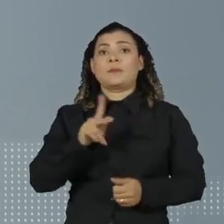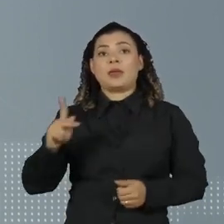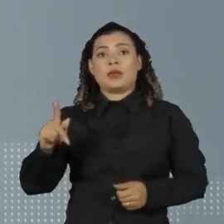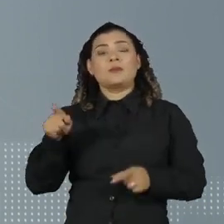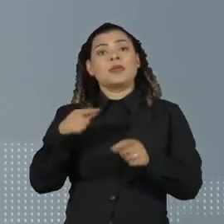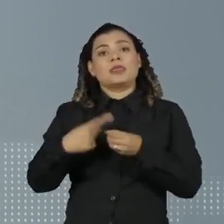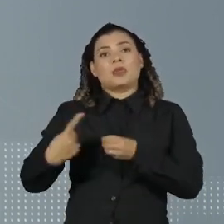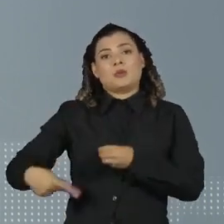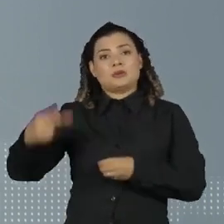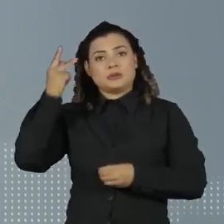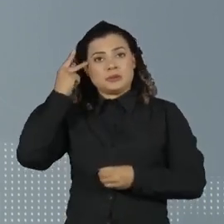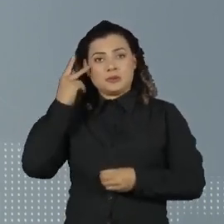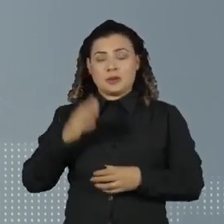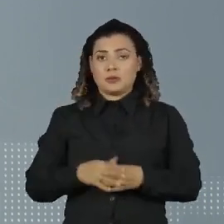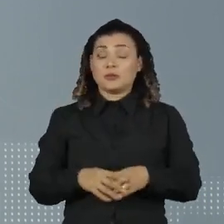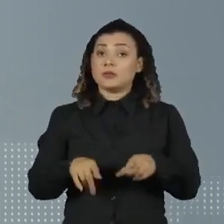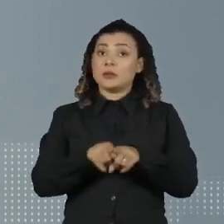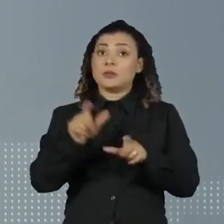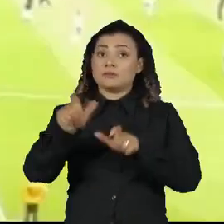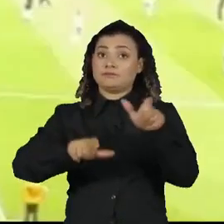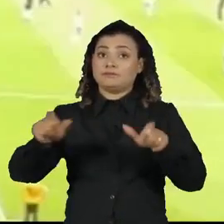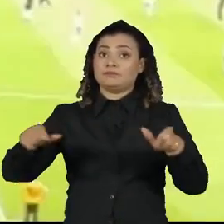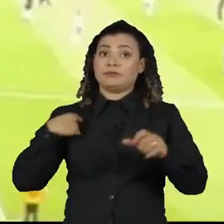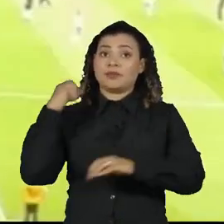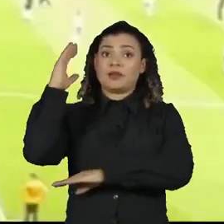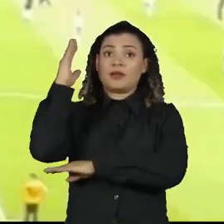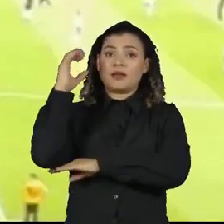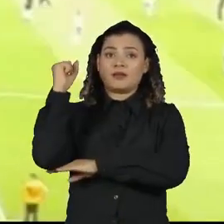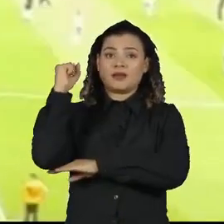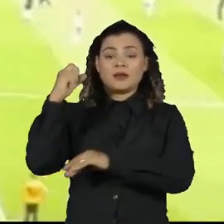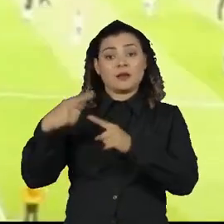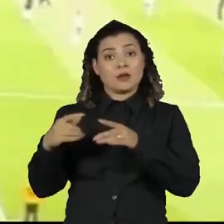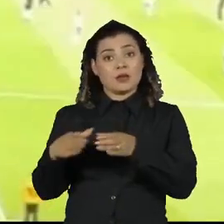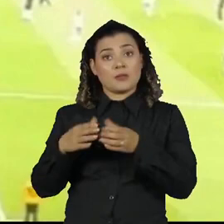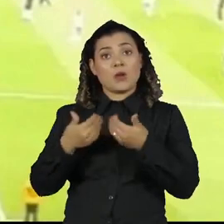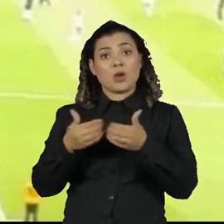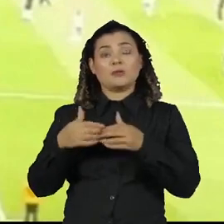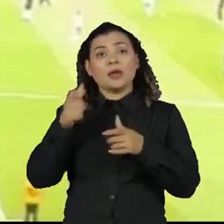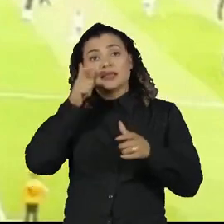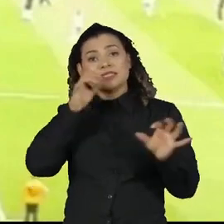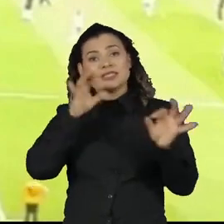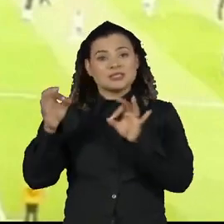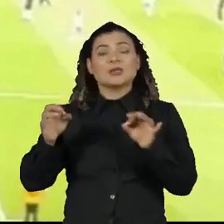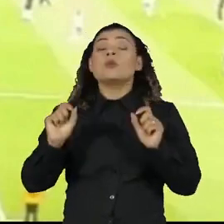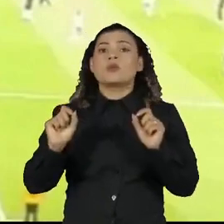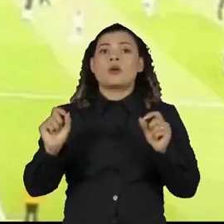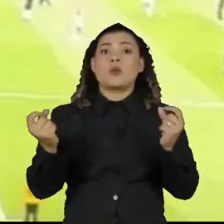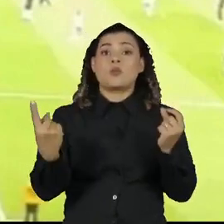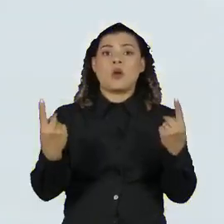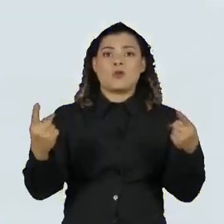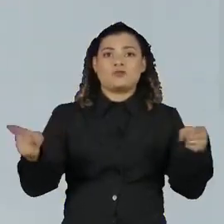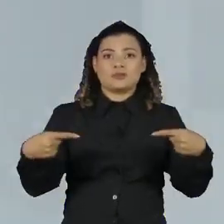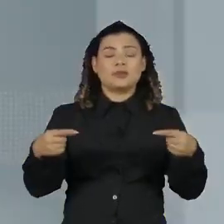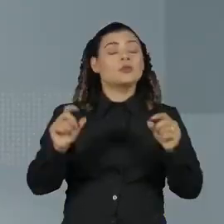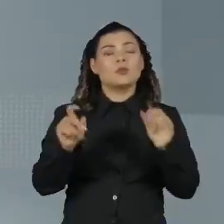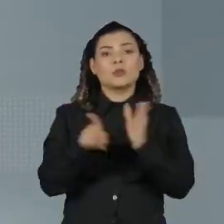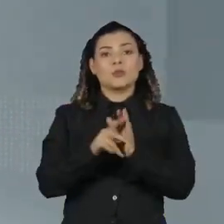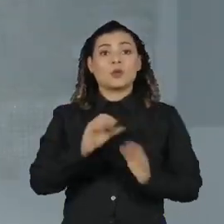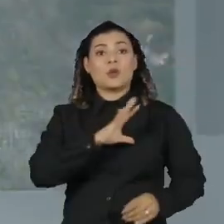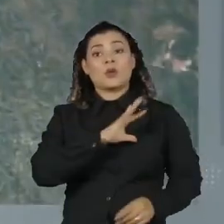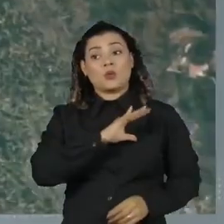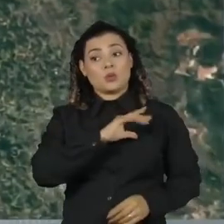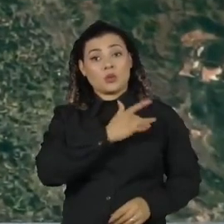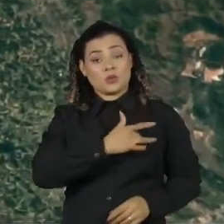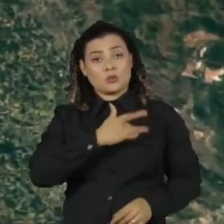interior de São Paulo os integrantes da torcida Gaviões da Fiel assistiram ao empate em um a um de Cruzeiro e